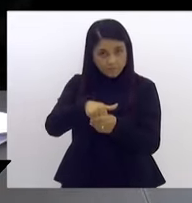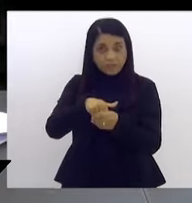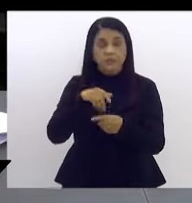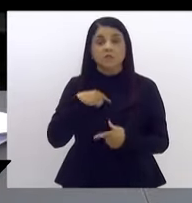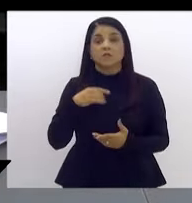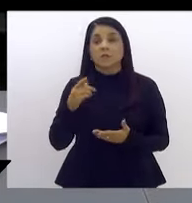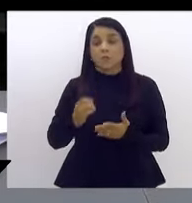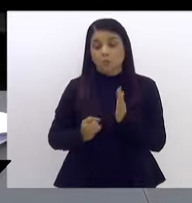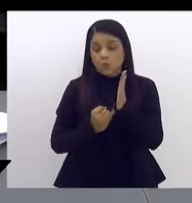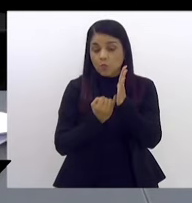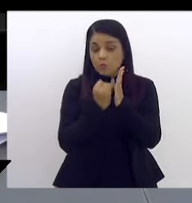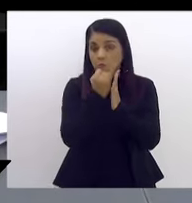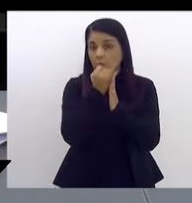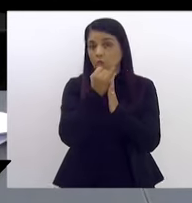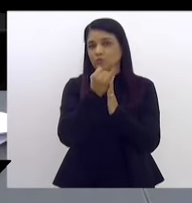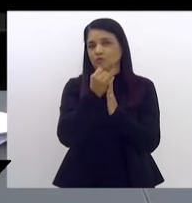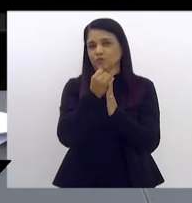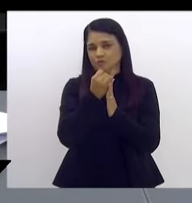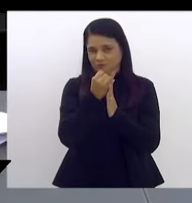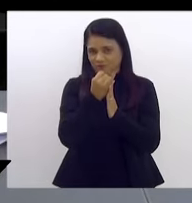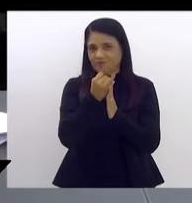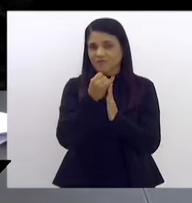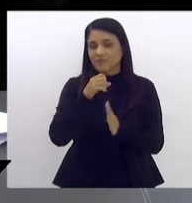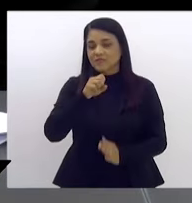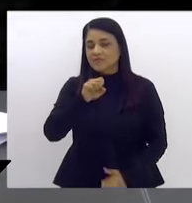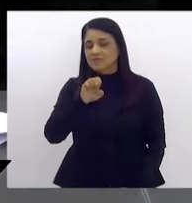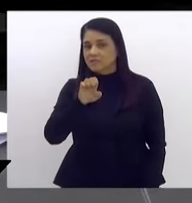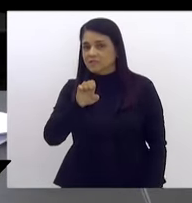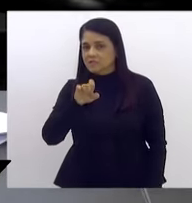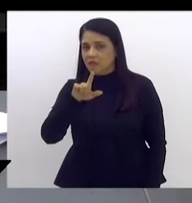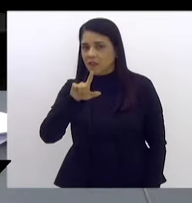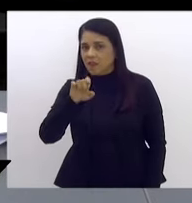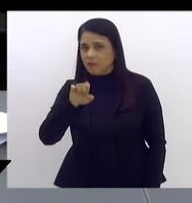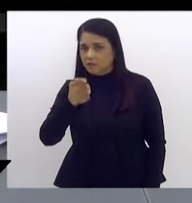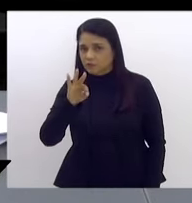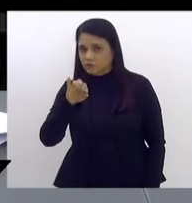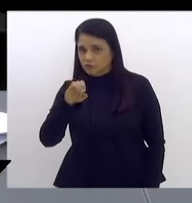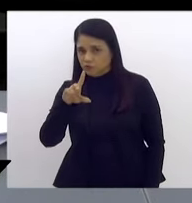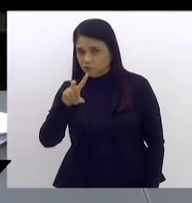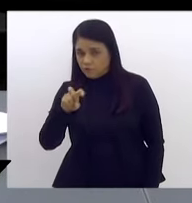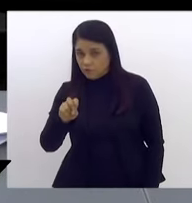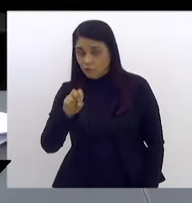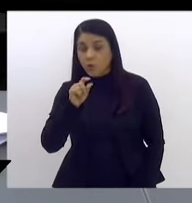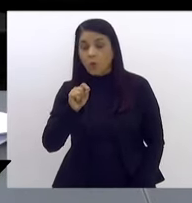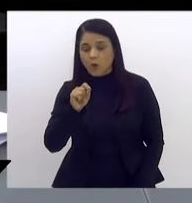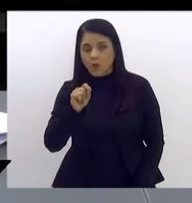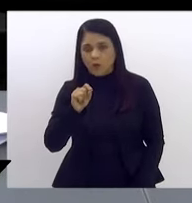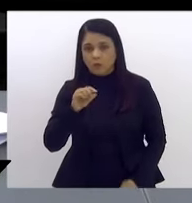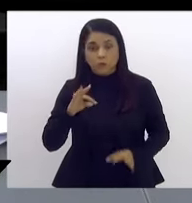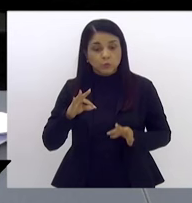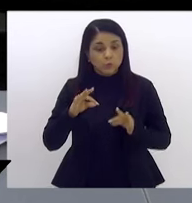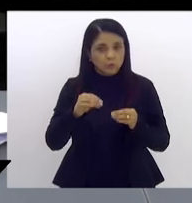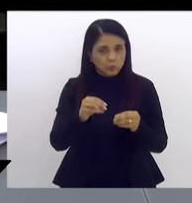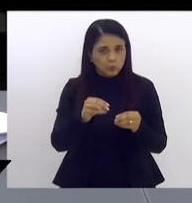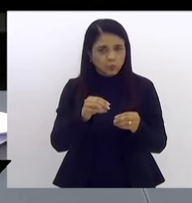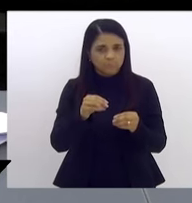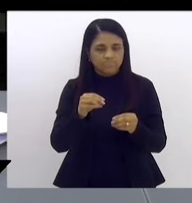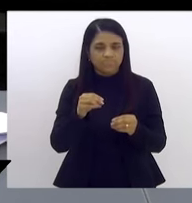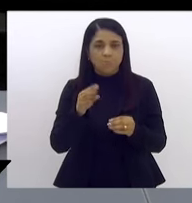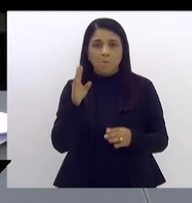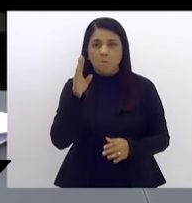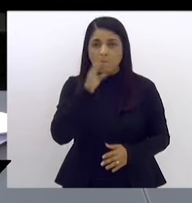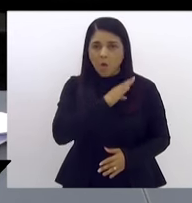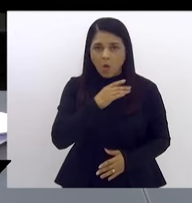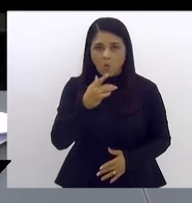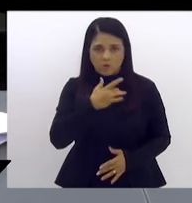na é uma PEC exatamente sobre tudo aquilo que fizer mal à saúde e ao